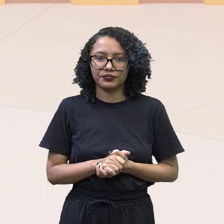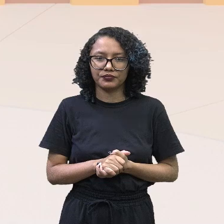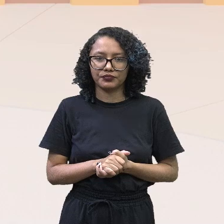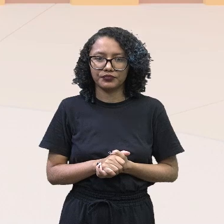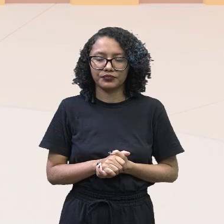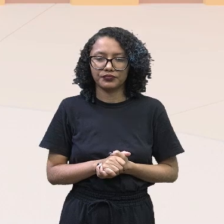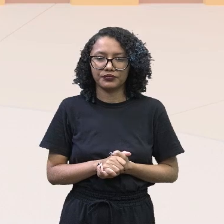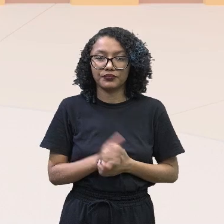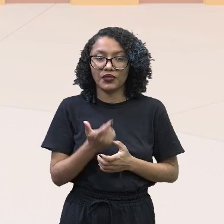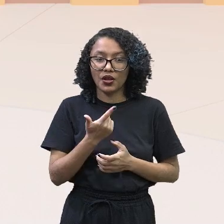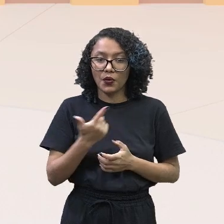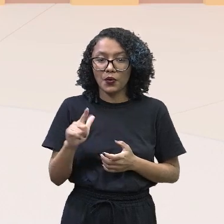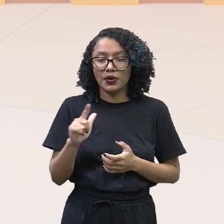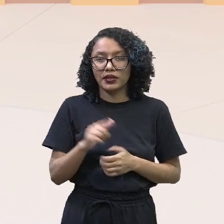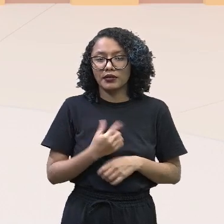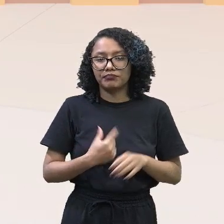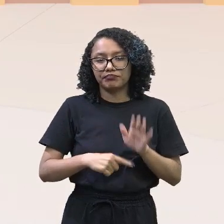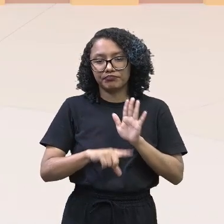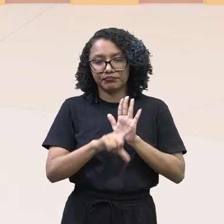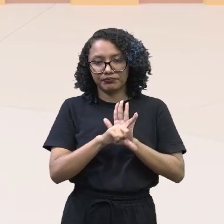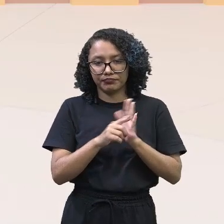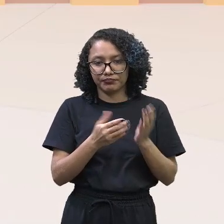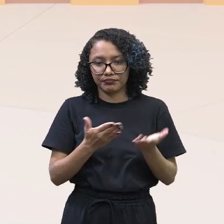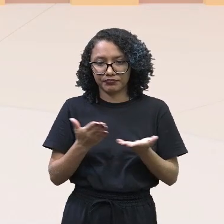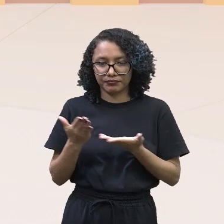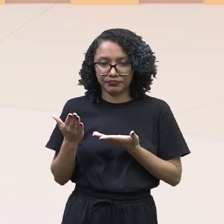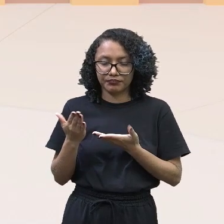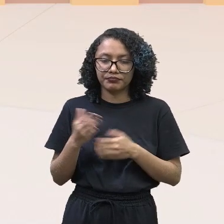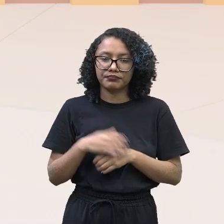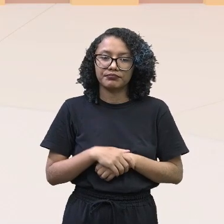nós temos a Lei Áurea, assinada em